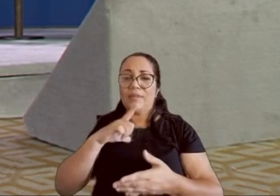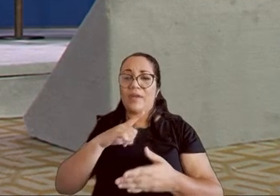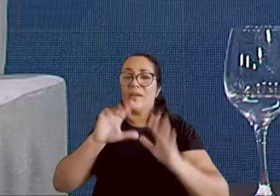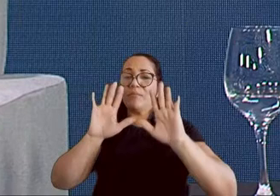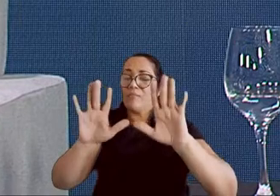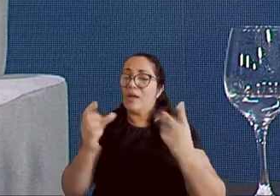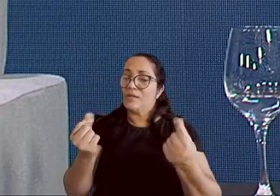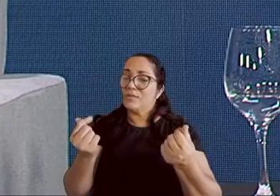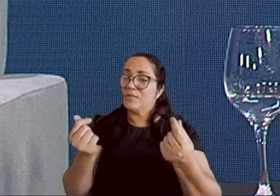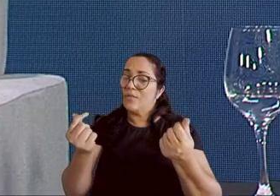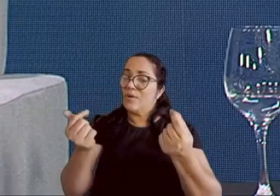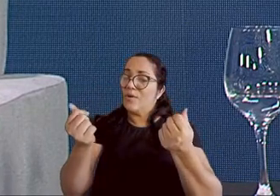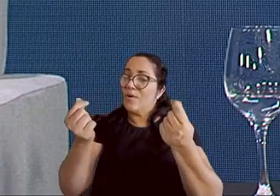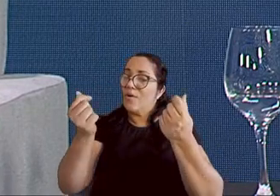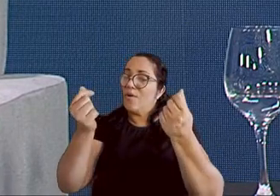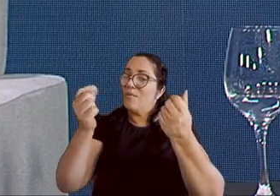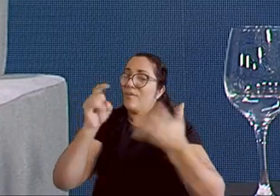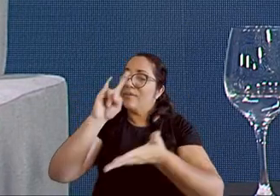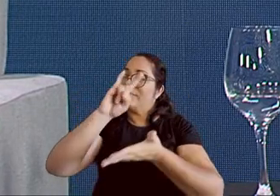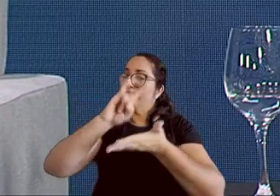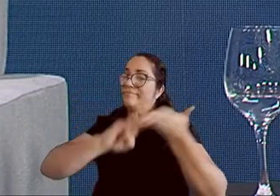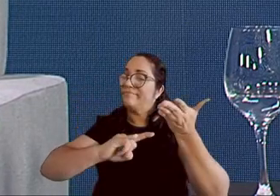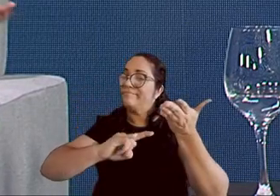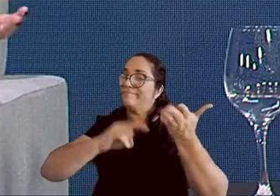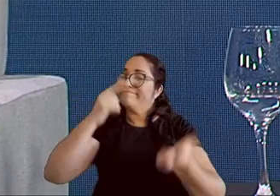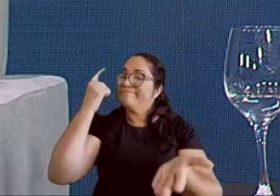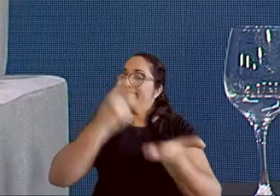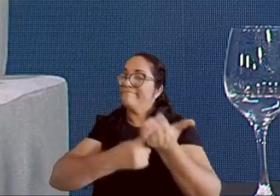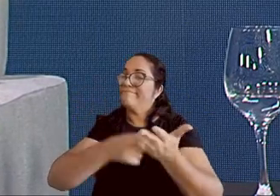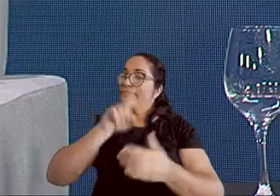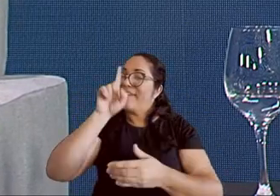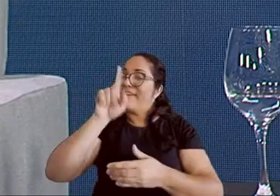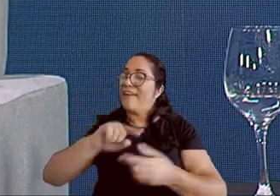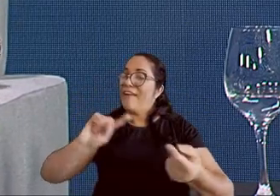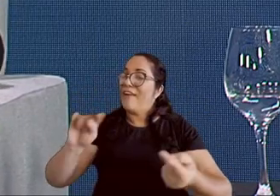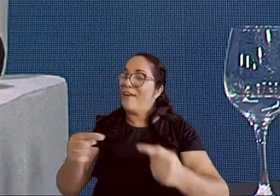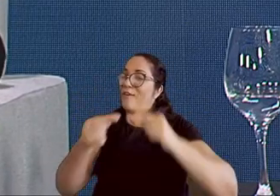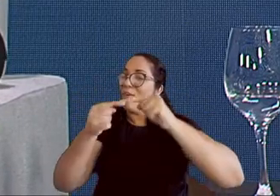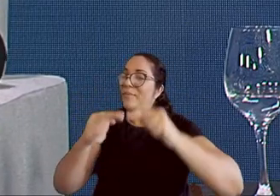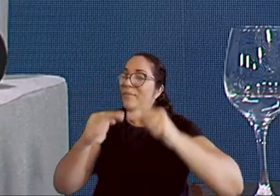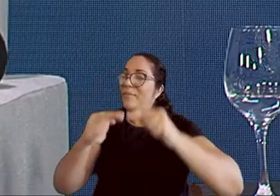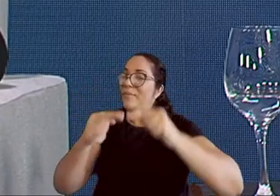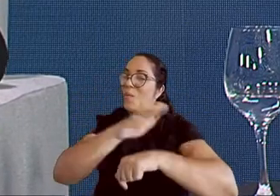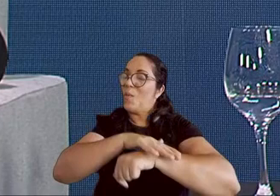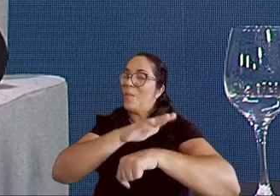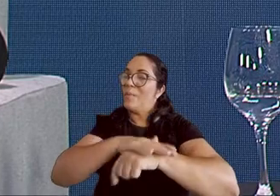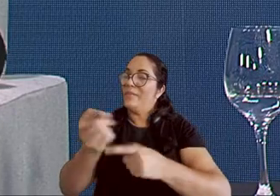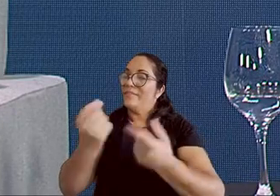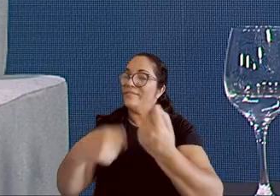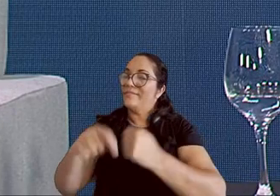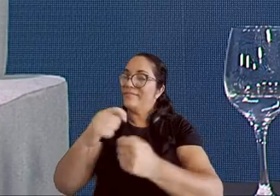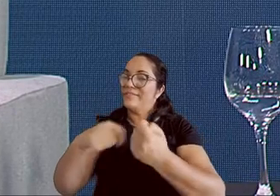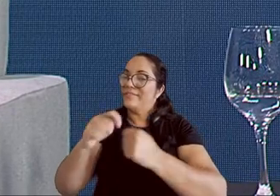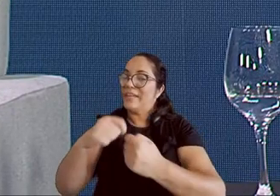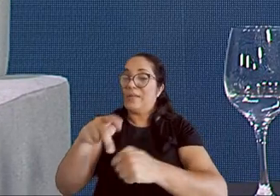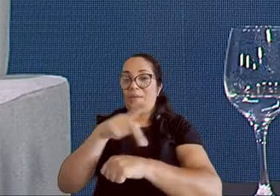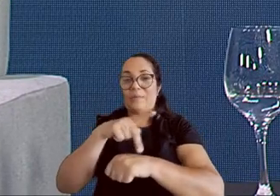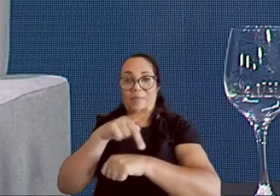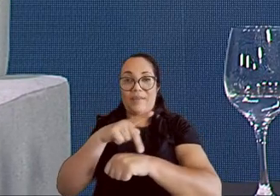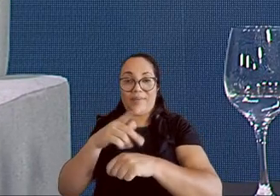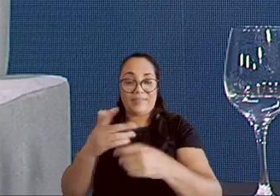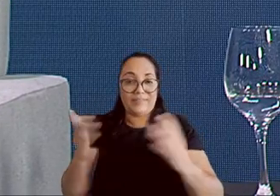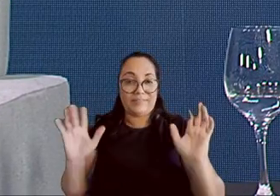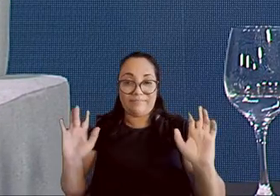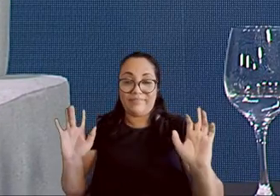título é o valor que o mercado vai dar naquele momento quero você querer enxergar isso ou não então às vezes porque por exemplo se você pegar